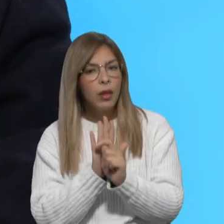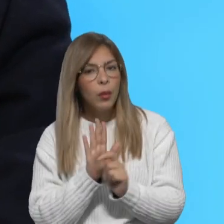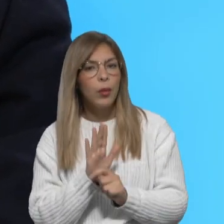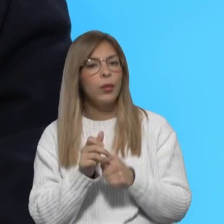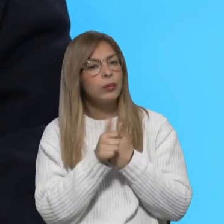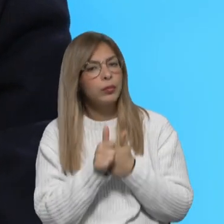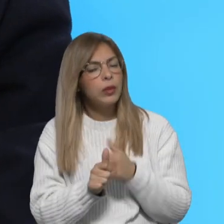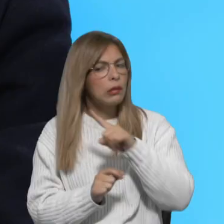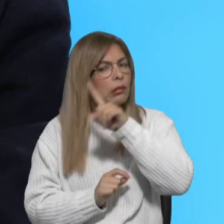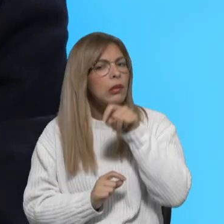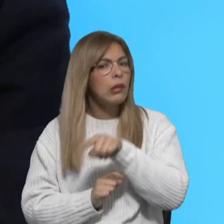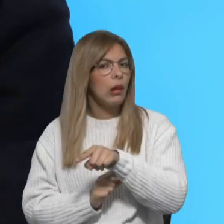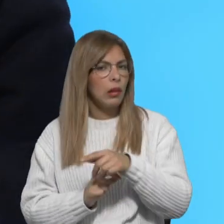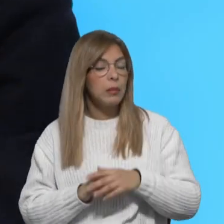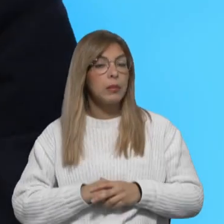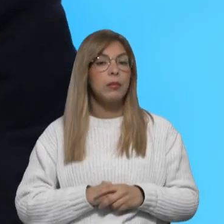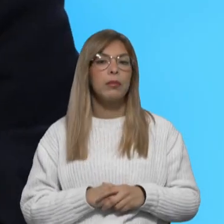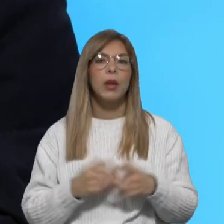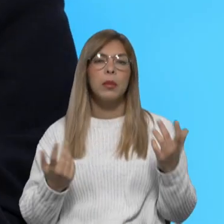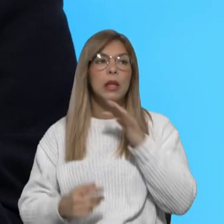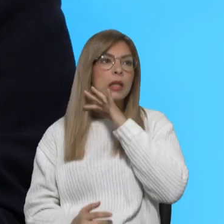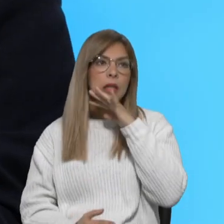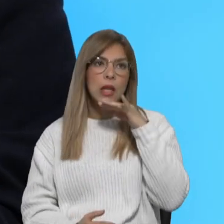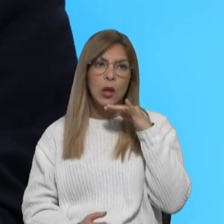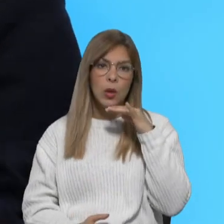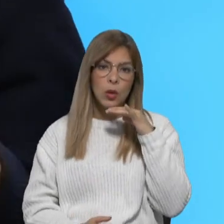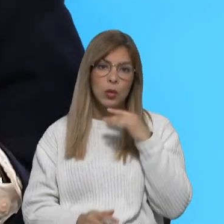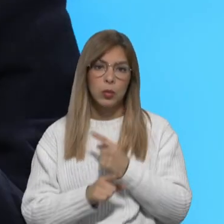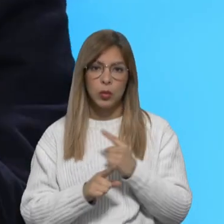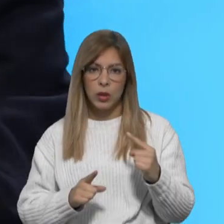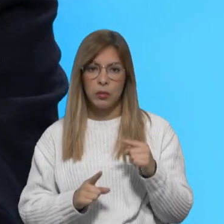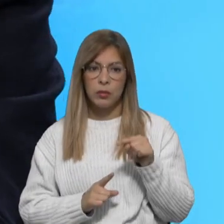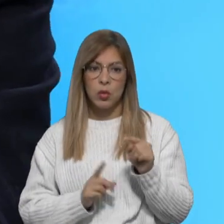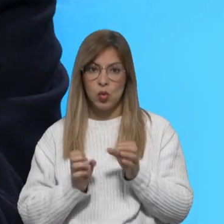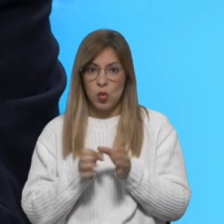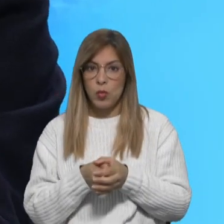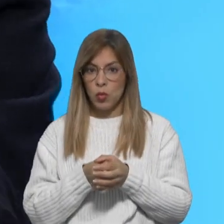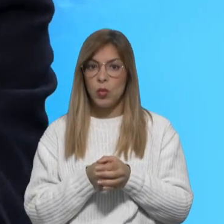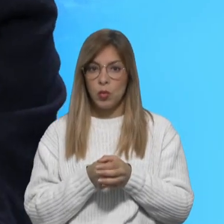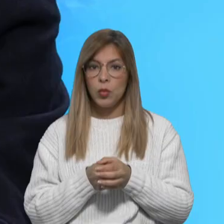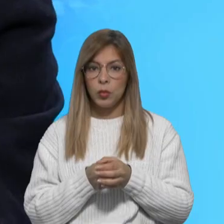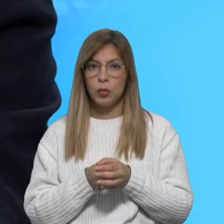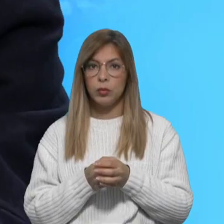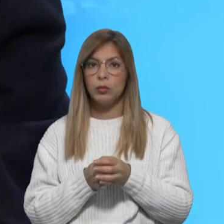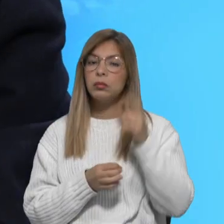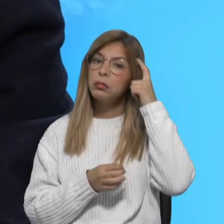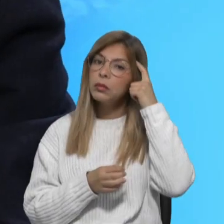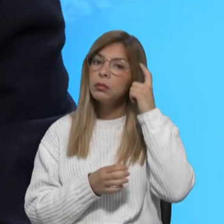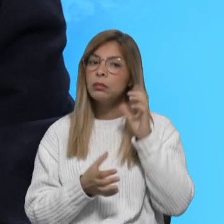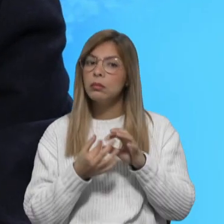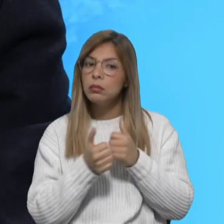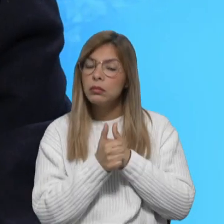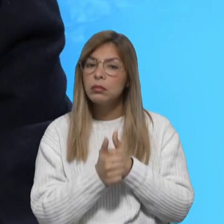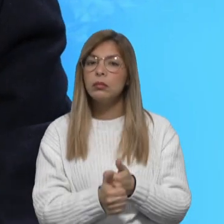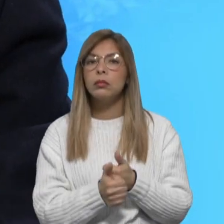da inteligência artificial. E é giro e engraçado porque há um grupo de empresas, chamemos assim, de pensadores até,